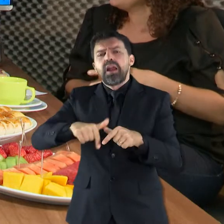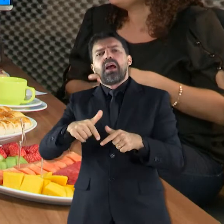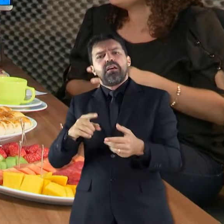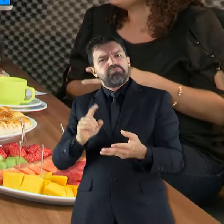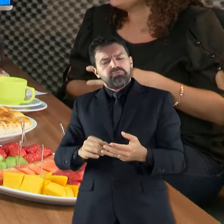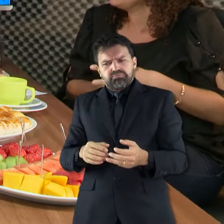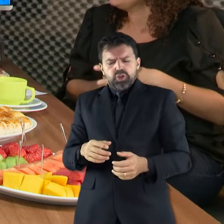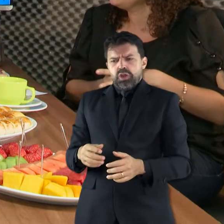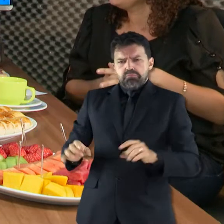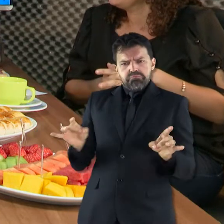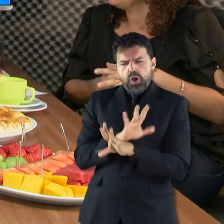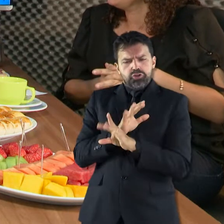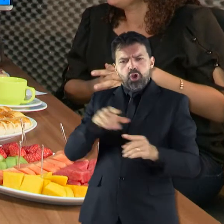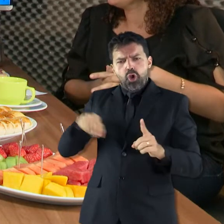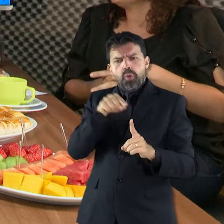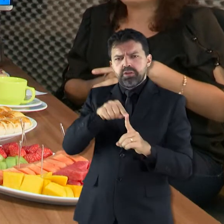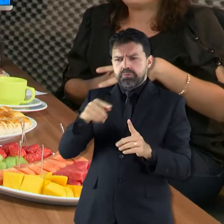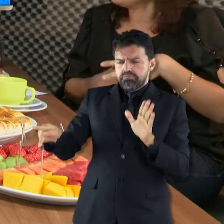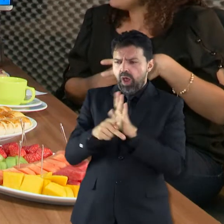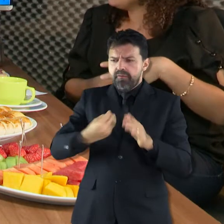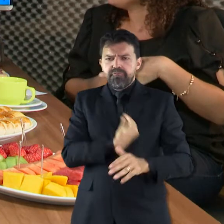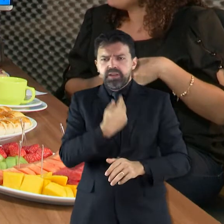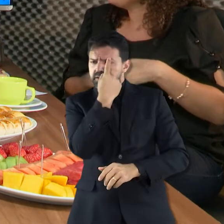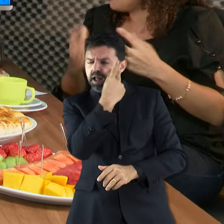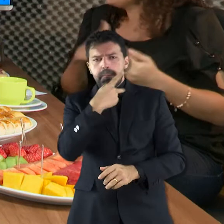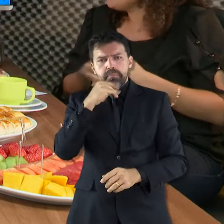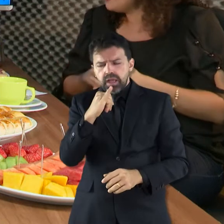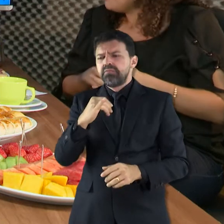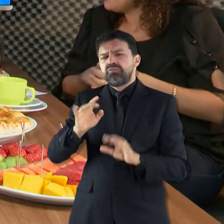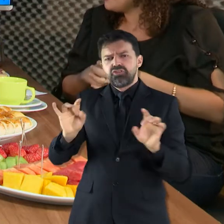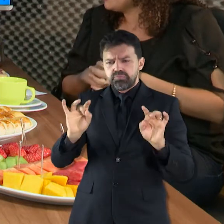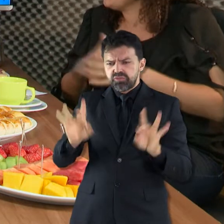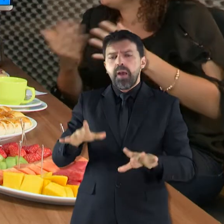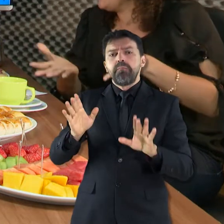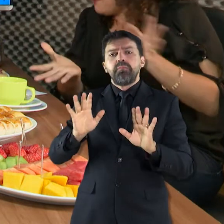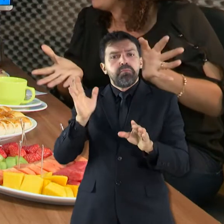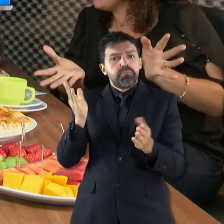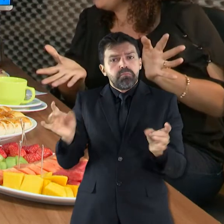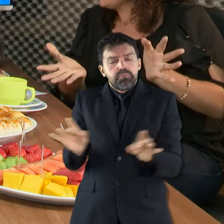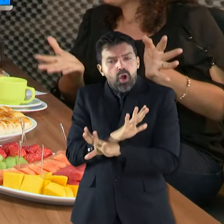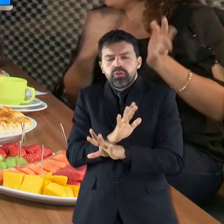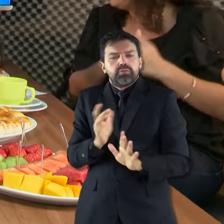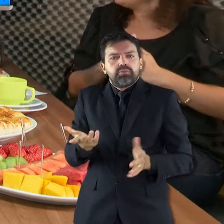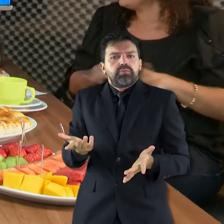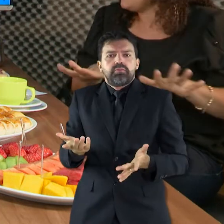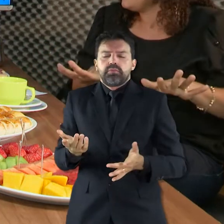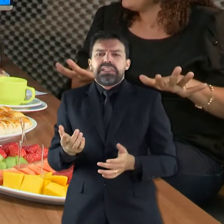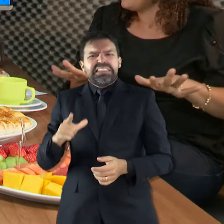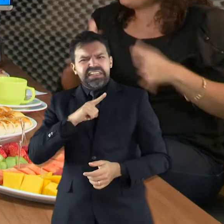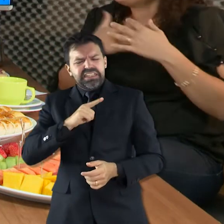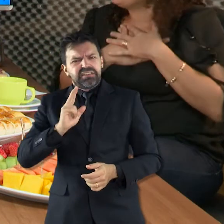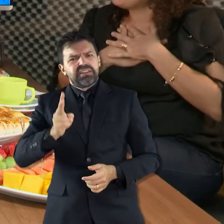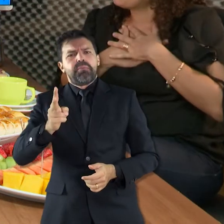a missão dele, né? Aqui na Terra, né? Que a nossa maior missão é cuidar dos nossos filhos, quando a gente tem filho, né? Quando a gente não tem é outra, né? Sempre tem uma,